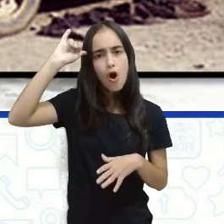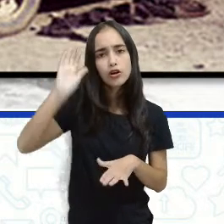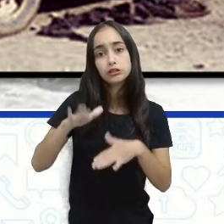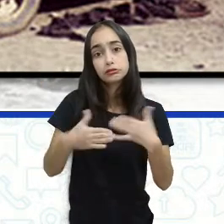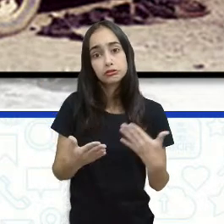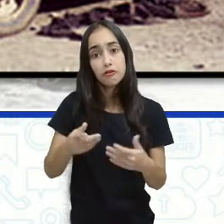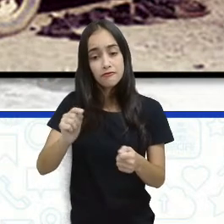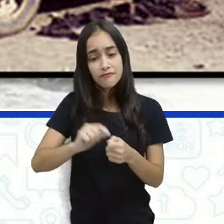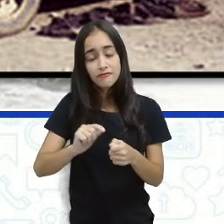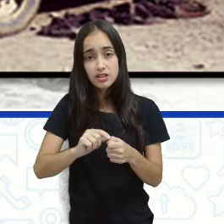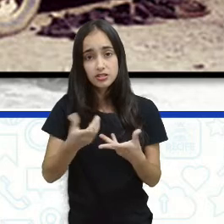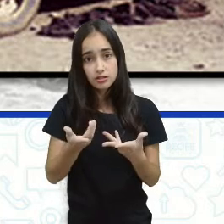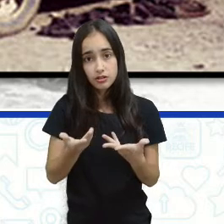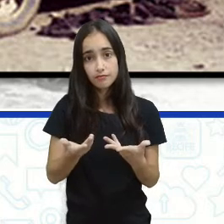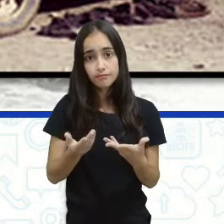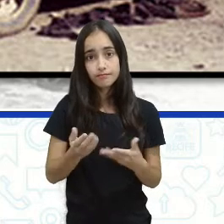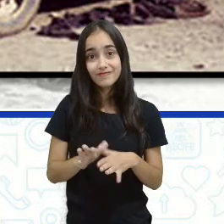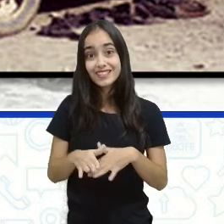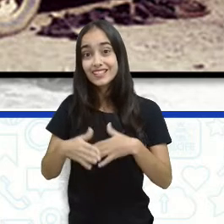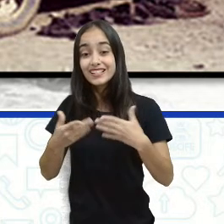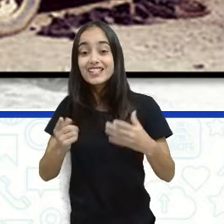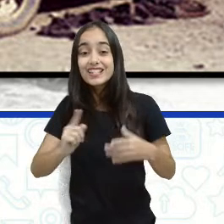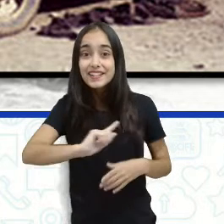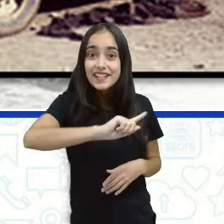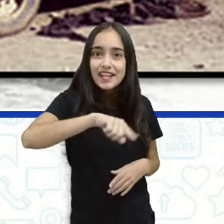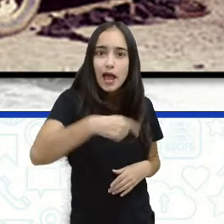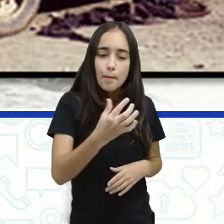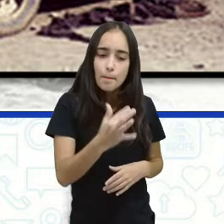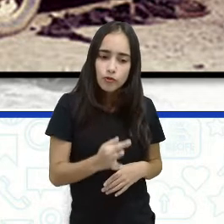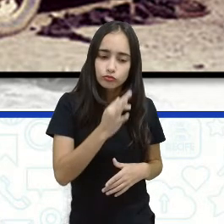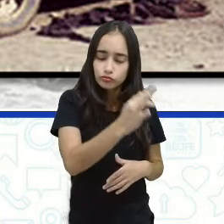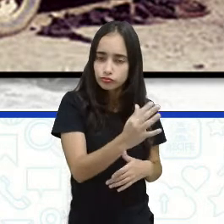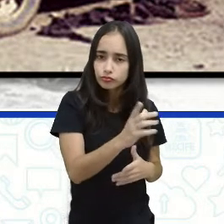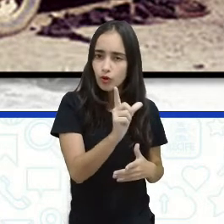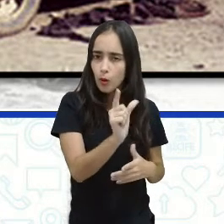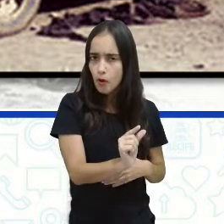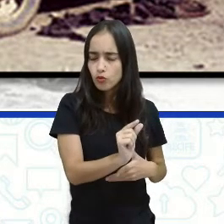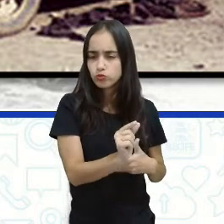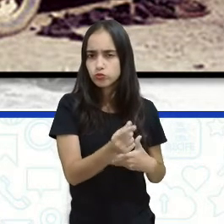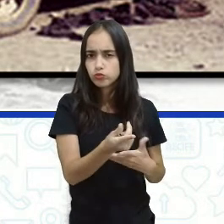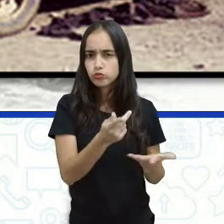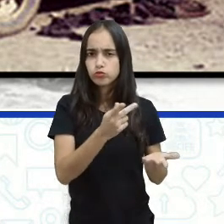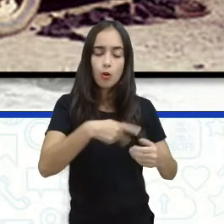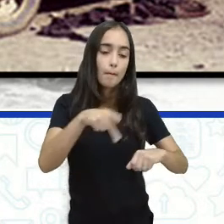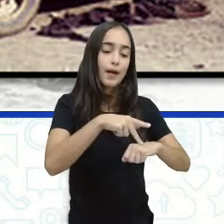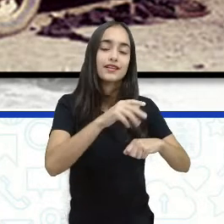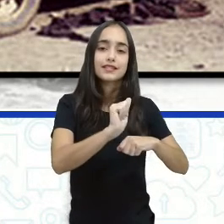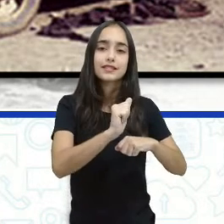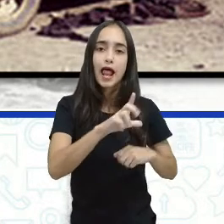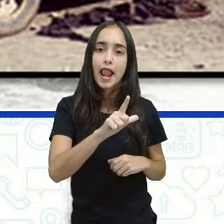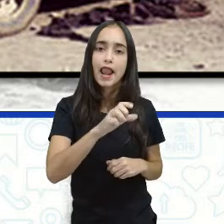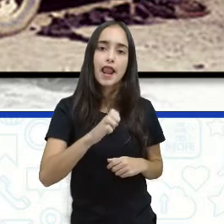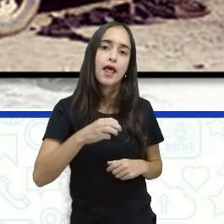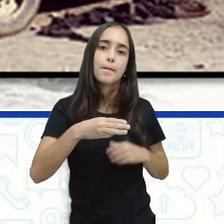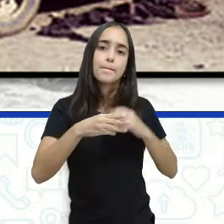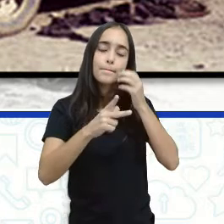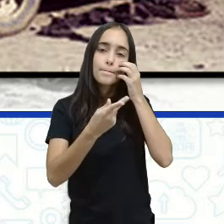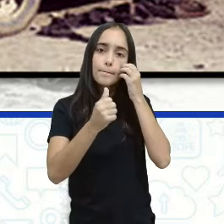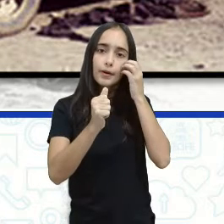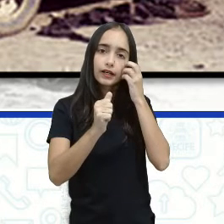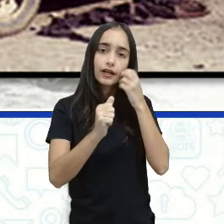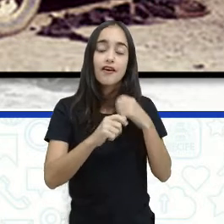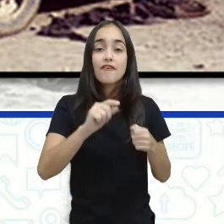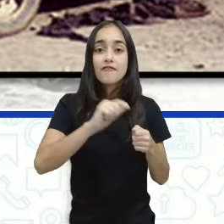Então, os alemães se apropriam dessa, na realidade, né, se há uma apropriação